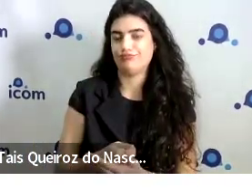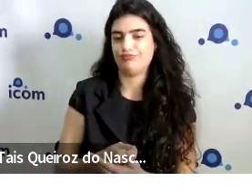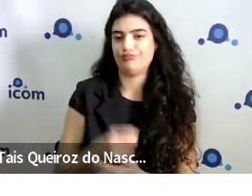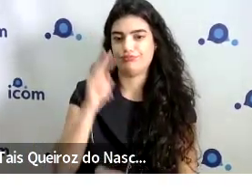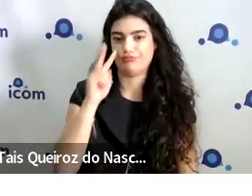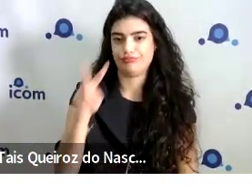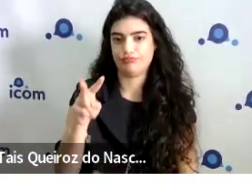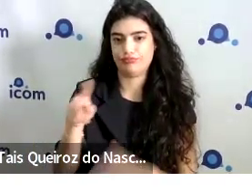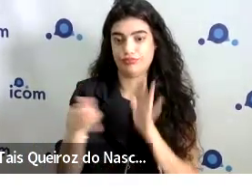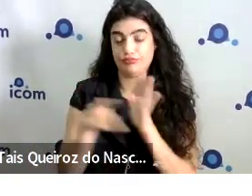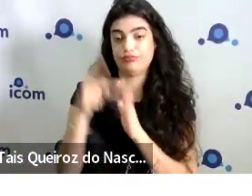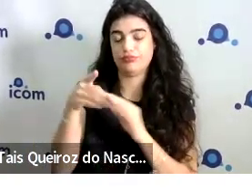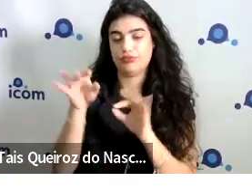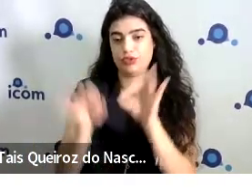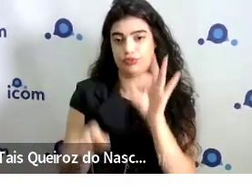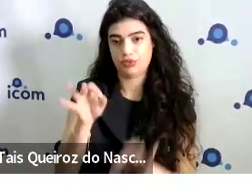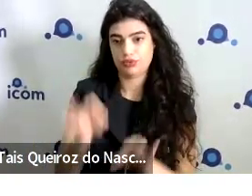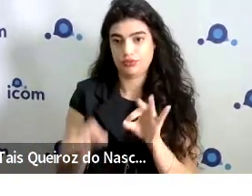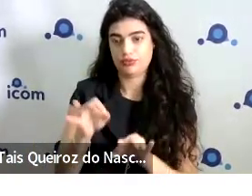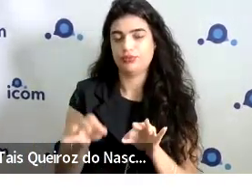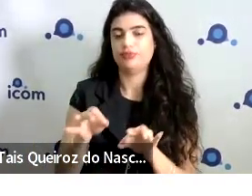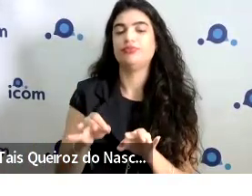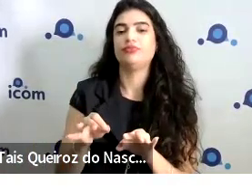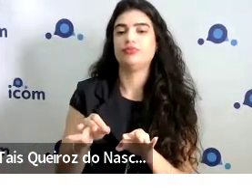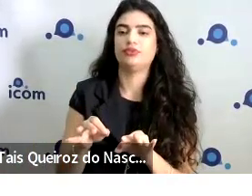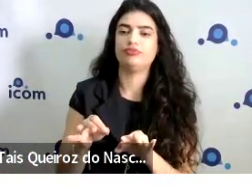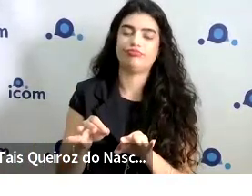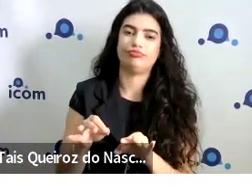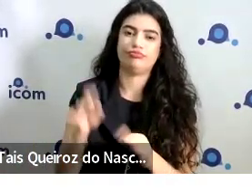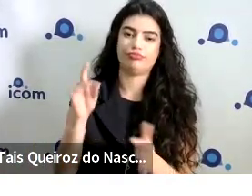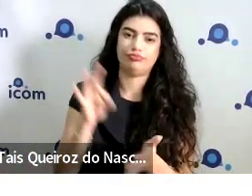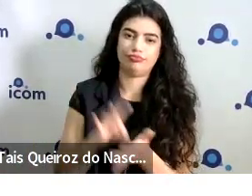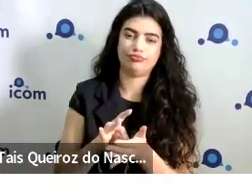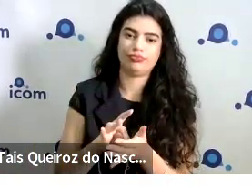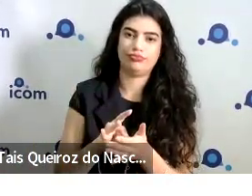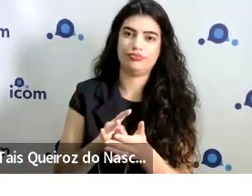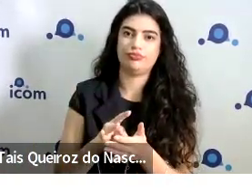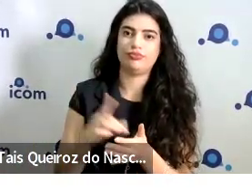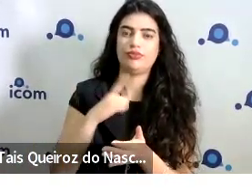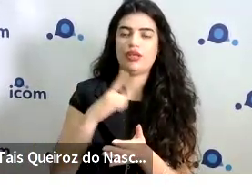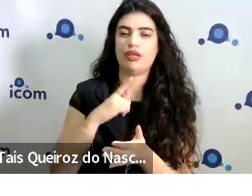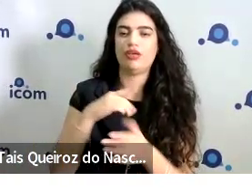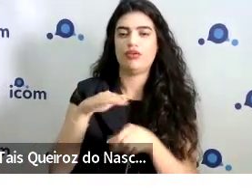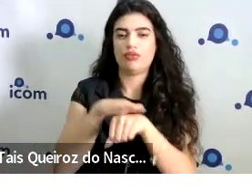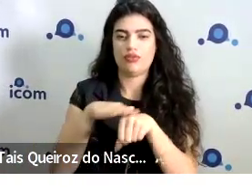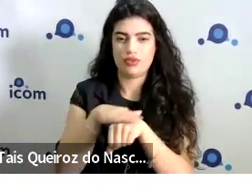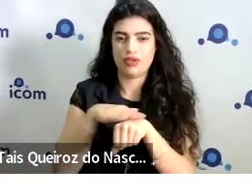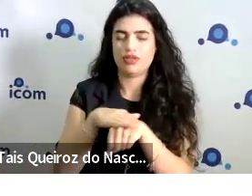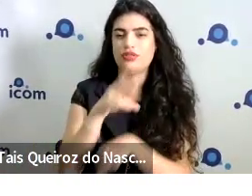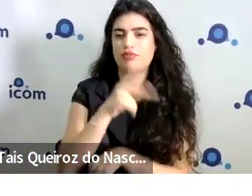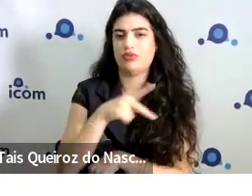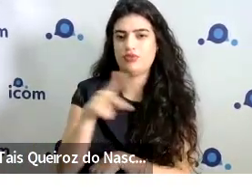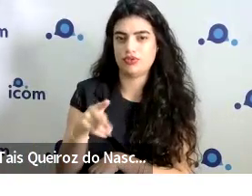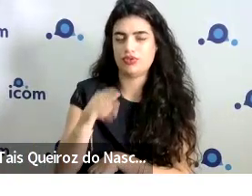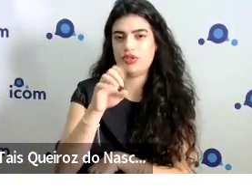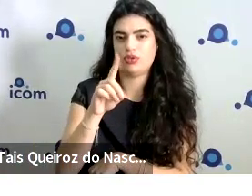de conflitos dos tribunais. Então, efetivamente, tudo que a gente está conversando aqui, tudo que foi trazido pelo professor Aristóteles e pelo professor Eduardo e